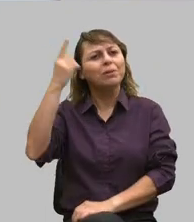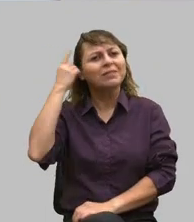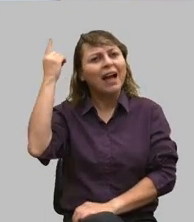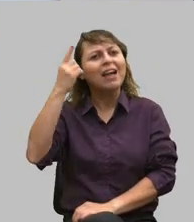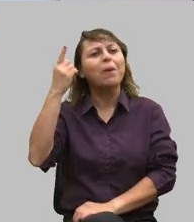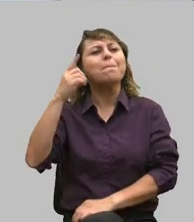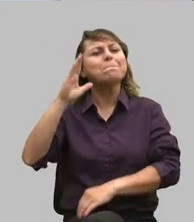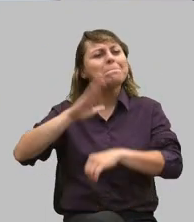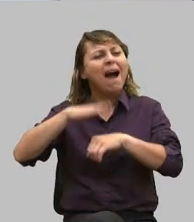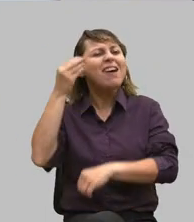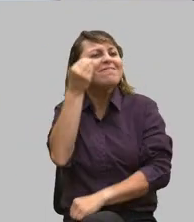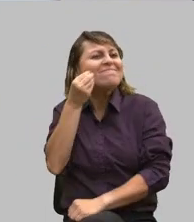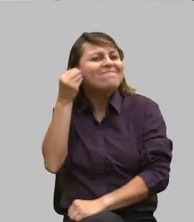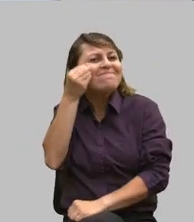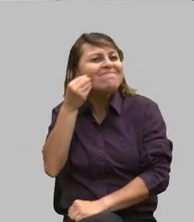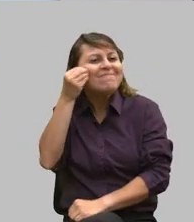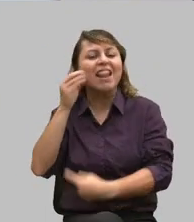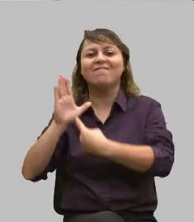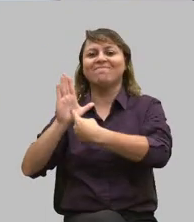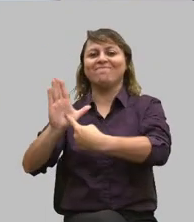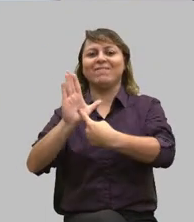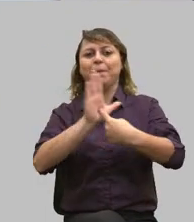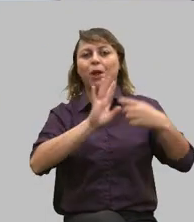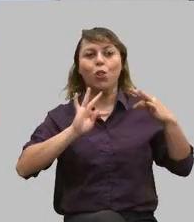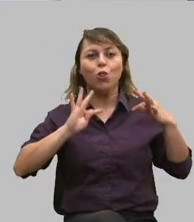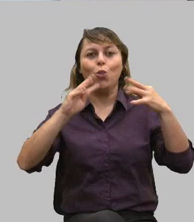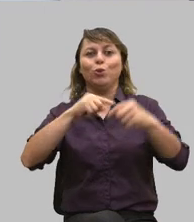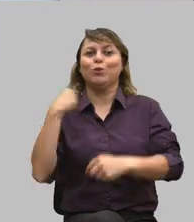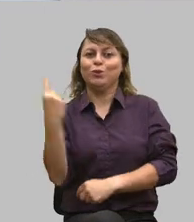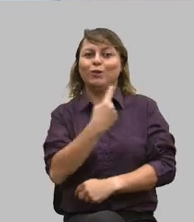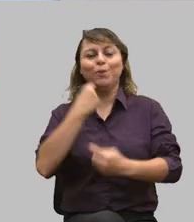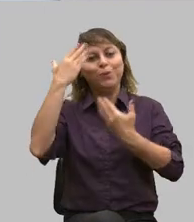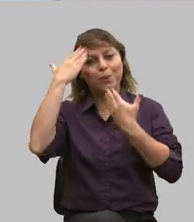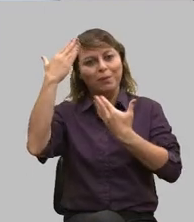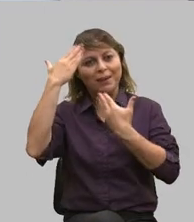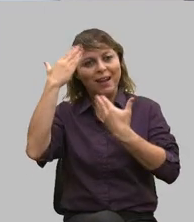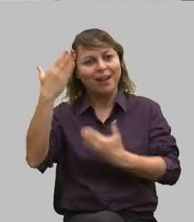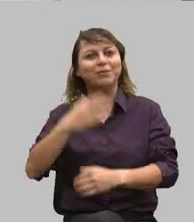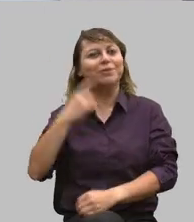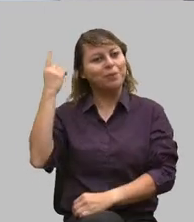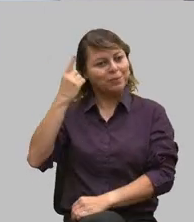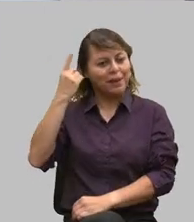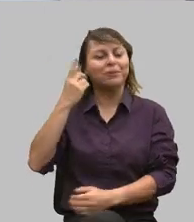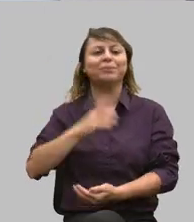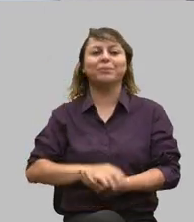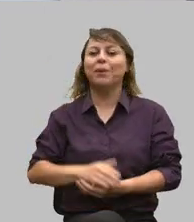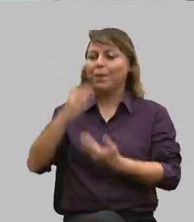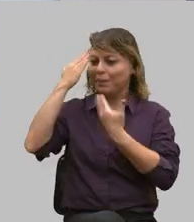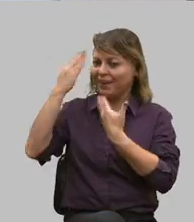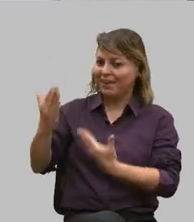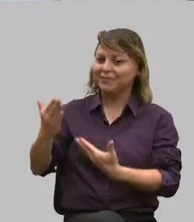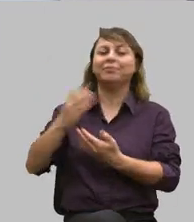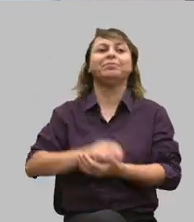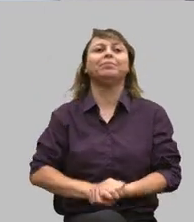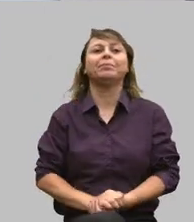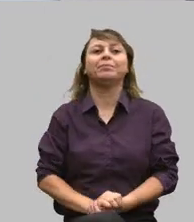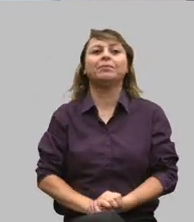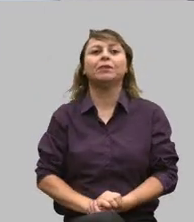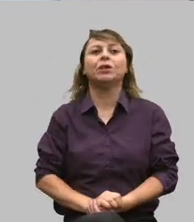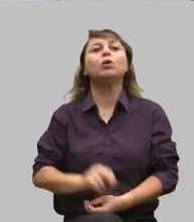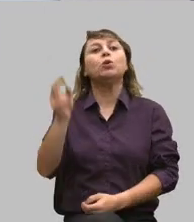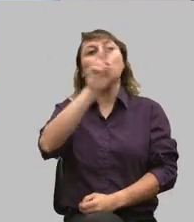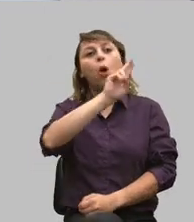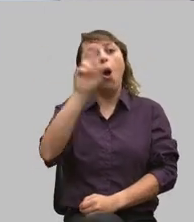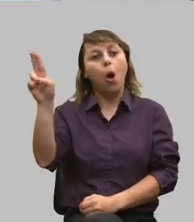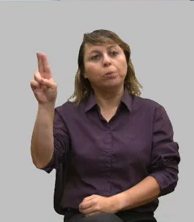experientes e exemplo exemplo para todos nós muito obrigada viu Deputado obrigado senhora e em nome dos prefeitos